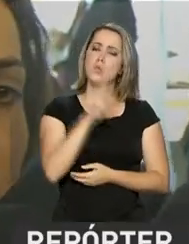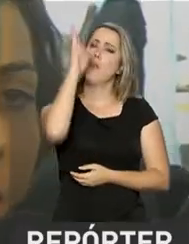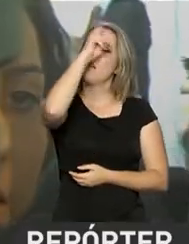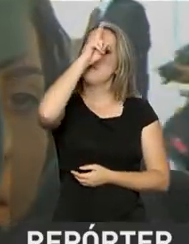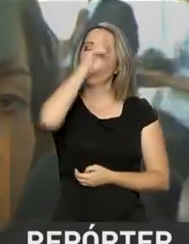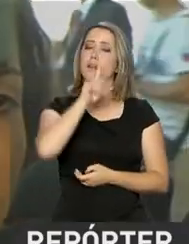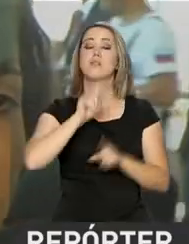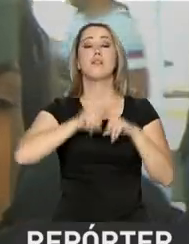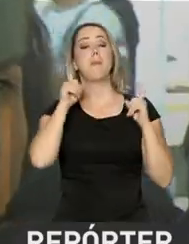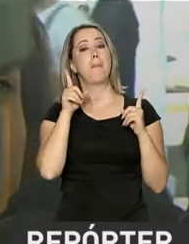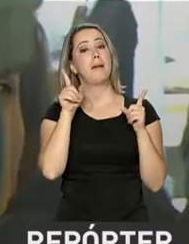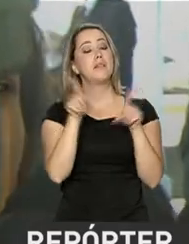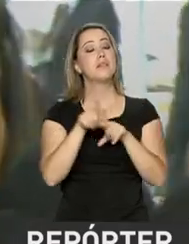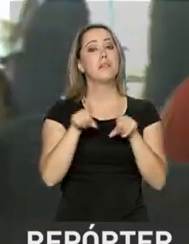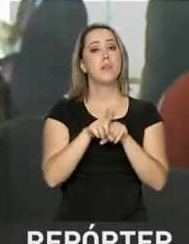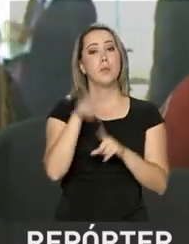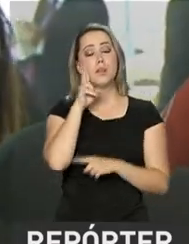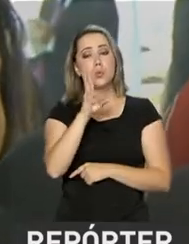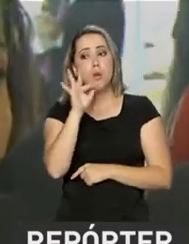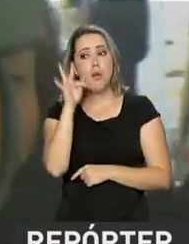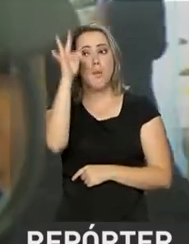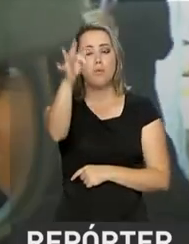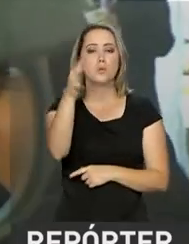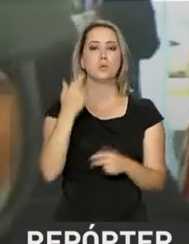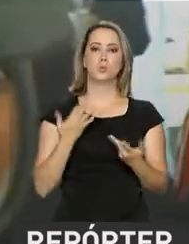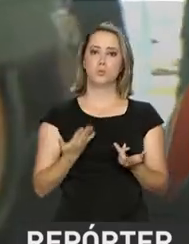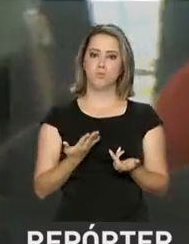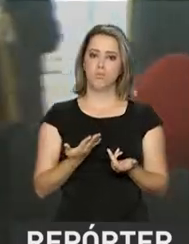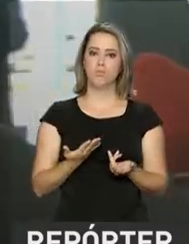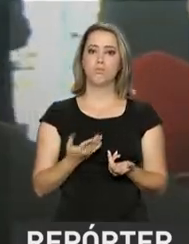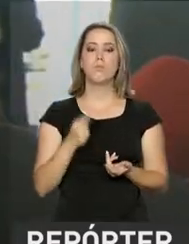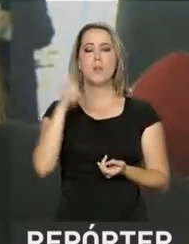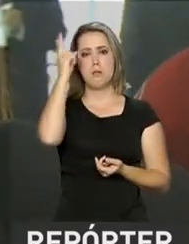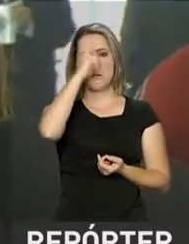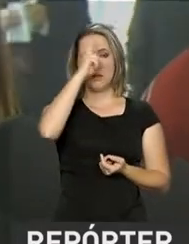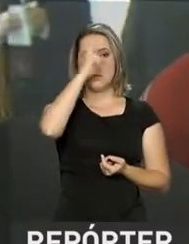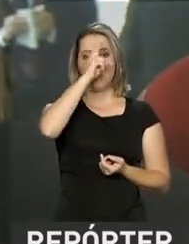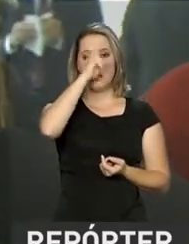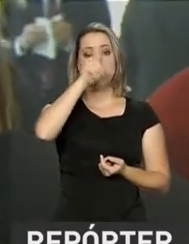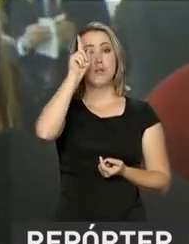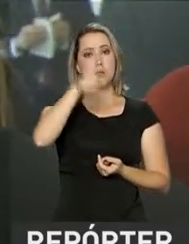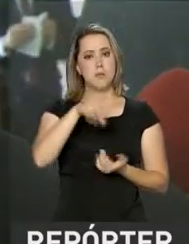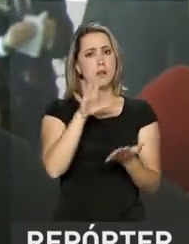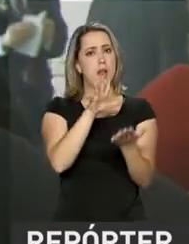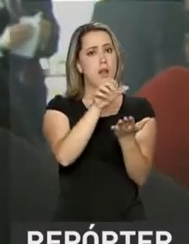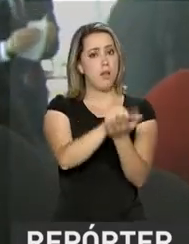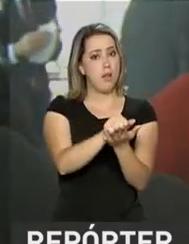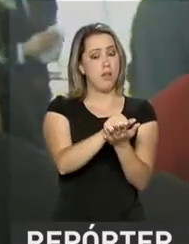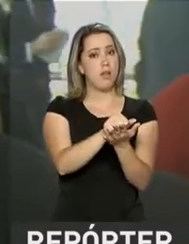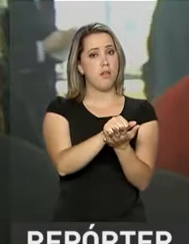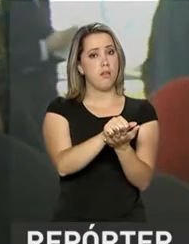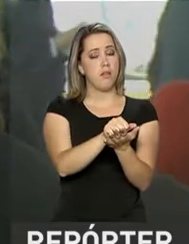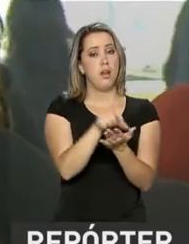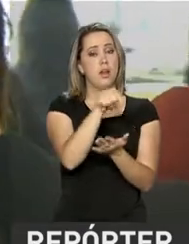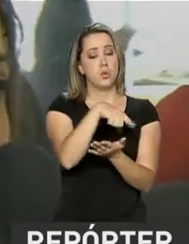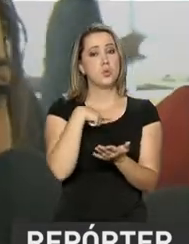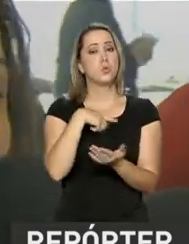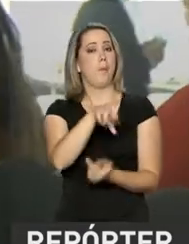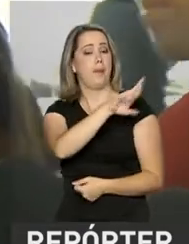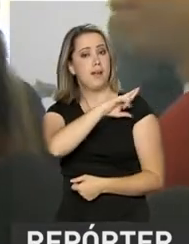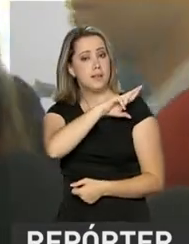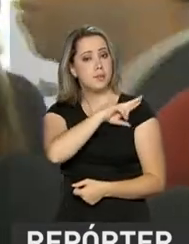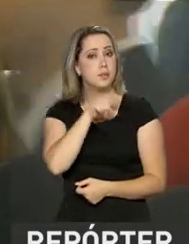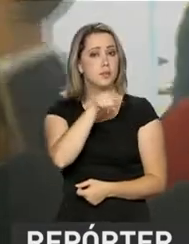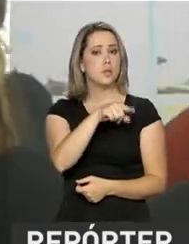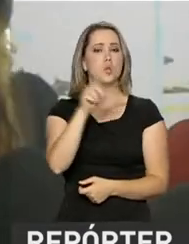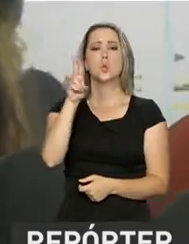é também um ato de olhar para frente, para o futuro. Lembrar é assumir o compromisso de jamais permitir